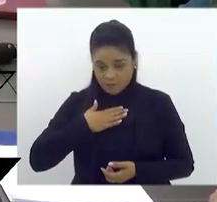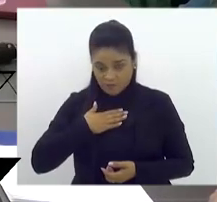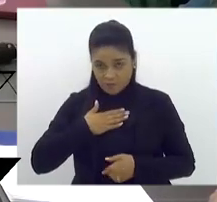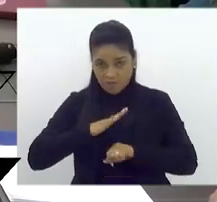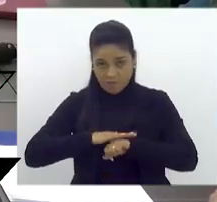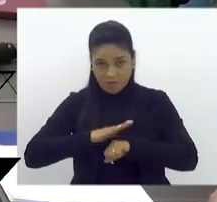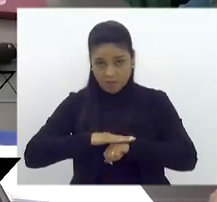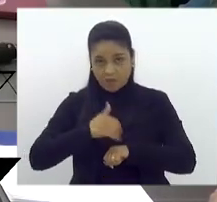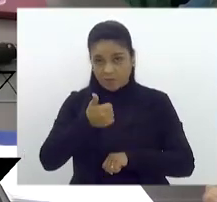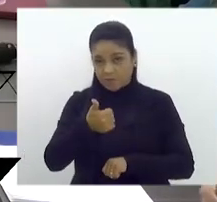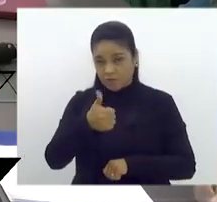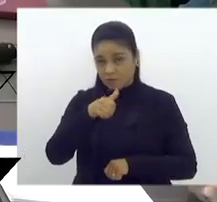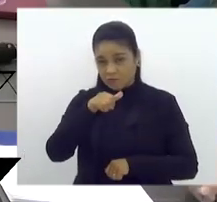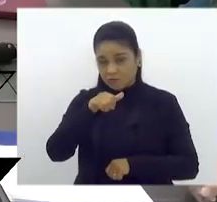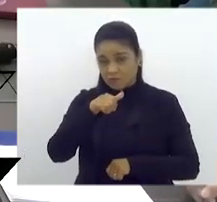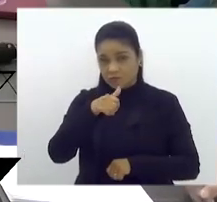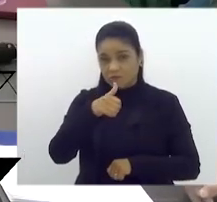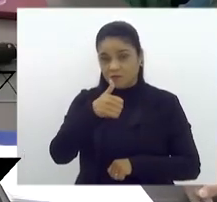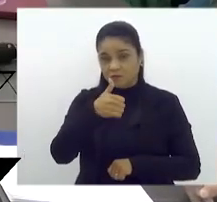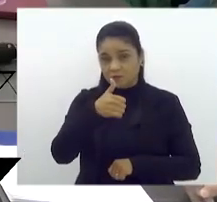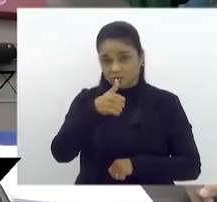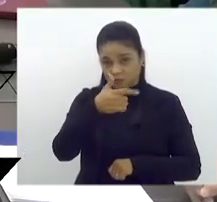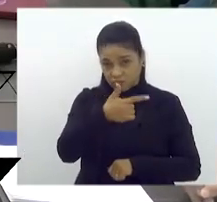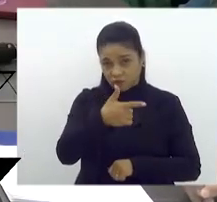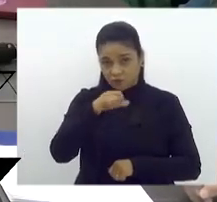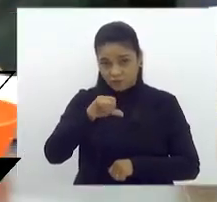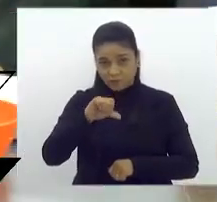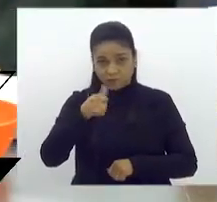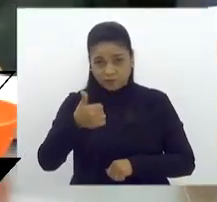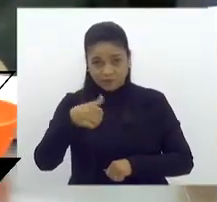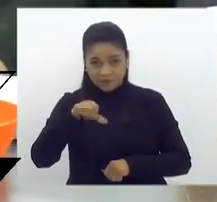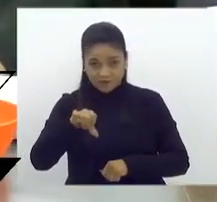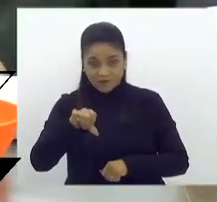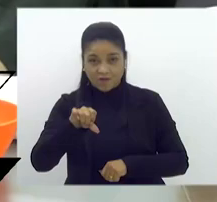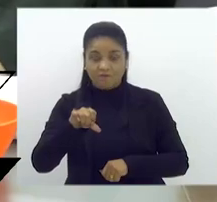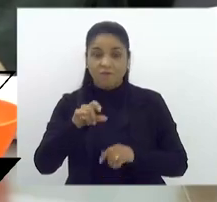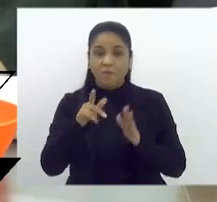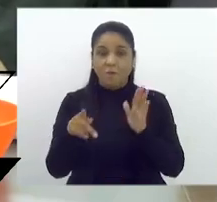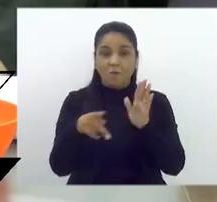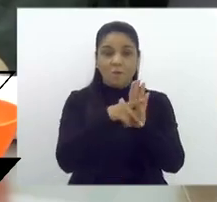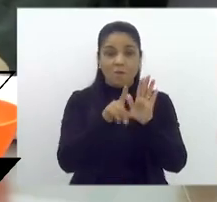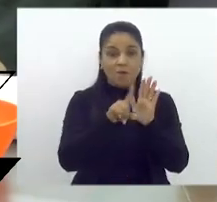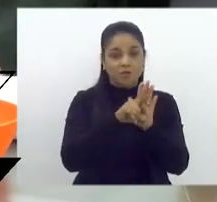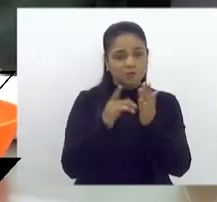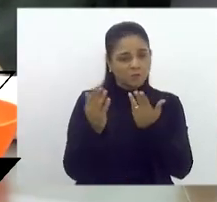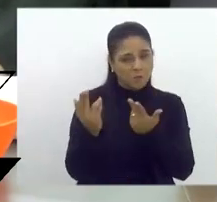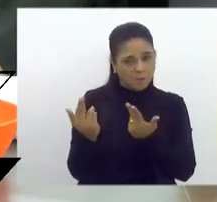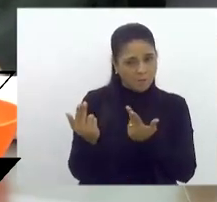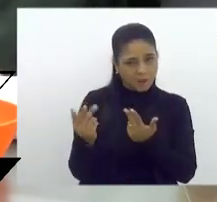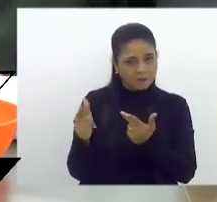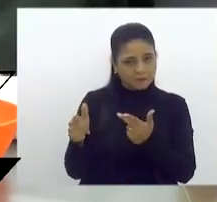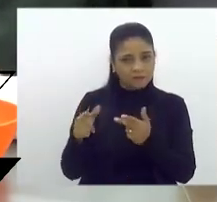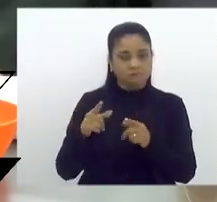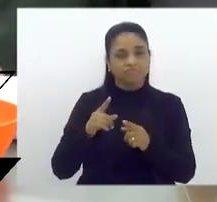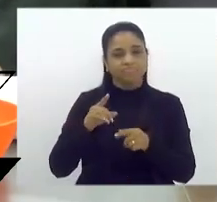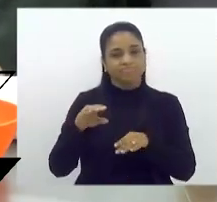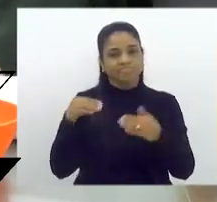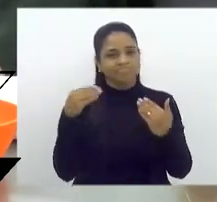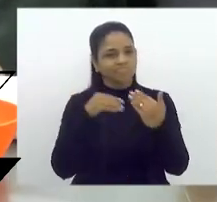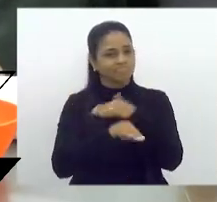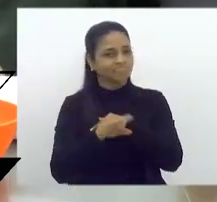19, deu parecer por um projeto similar pela inconstitucionalidade. Acho que parecer da CCJ